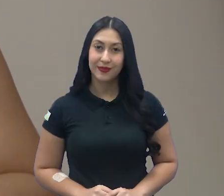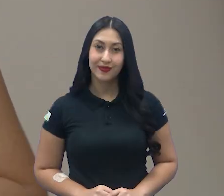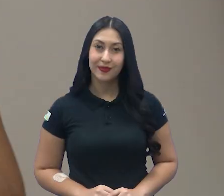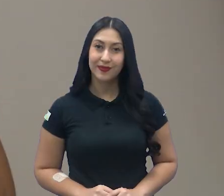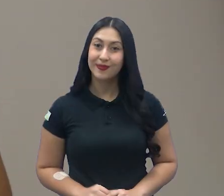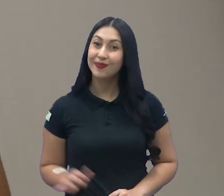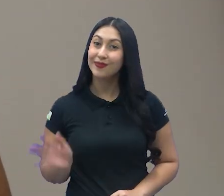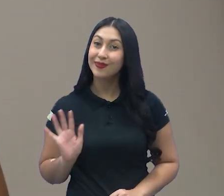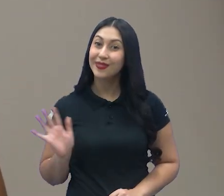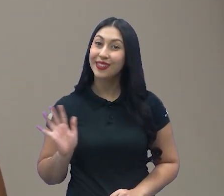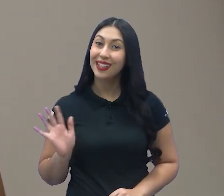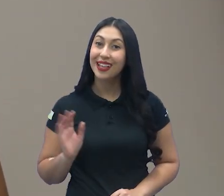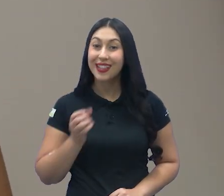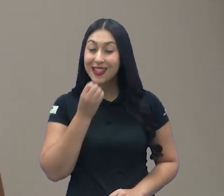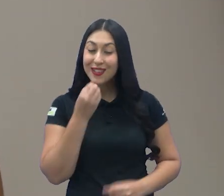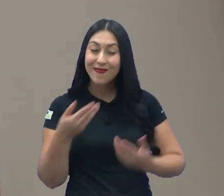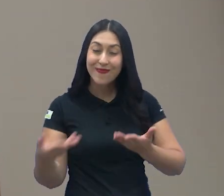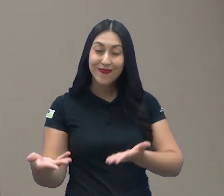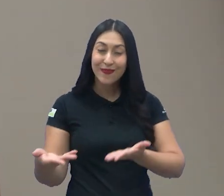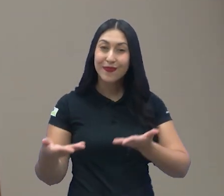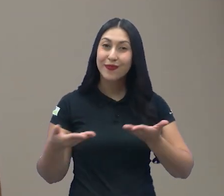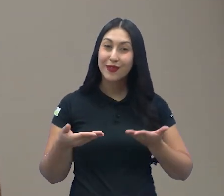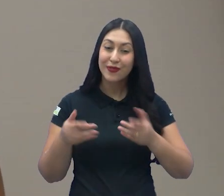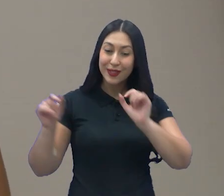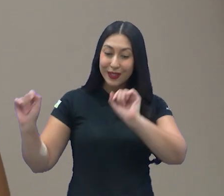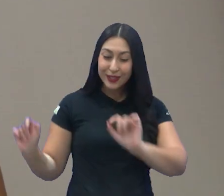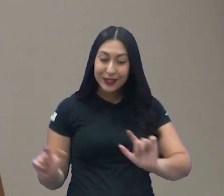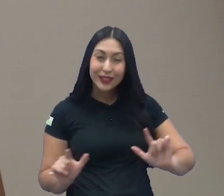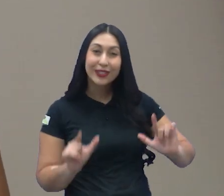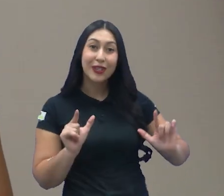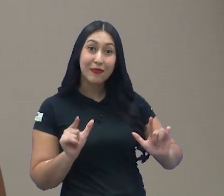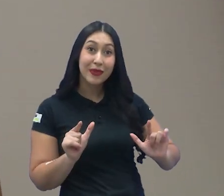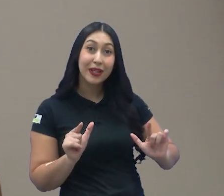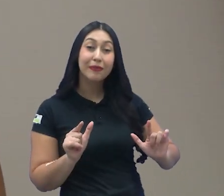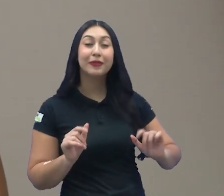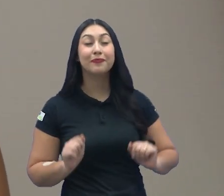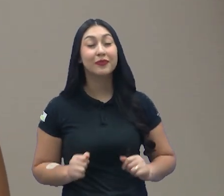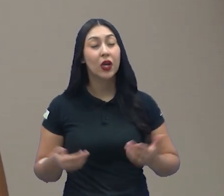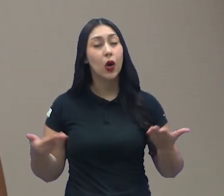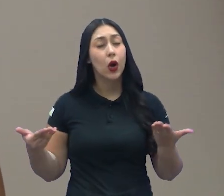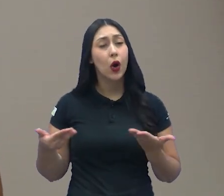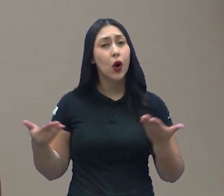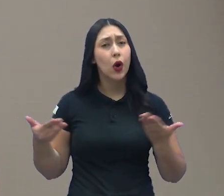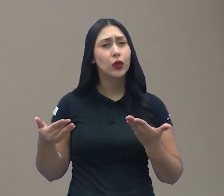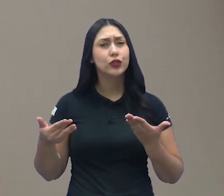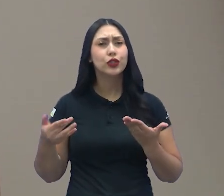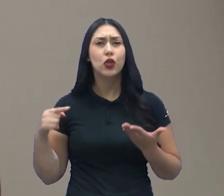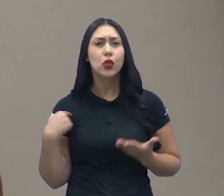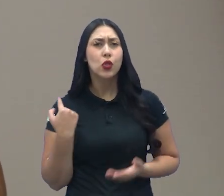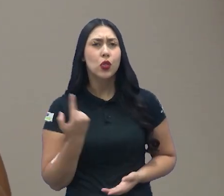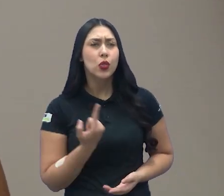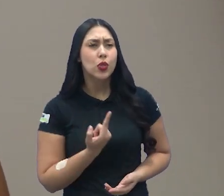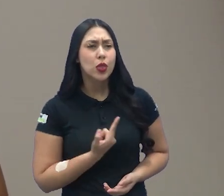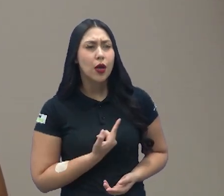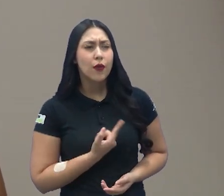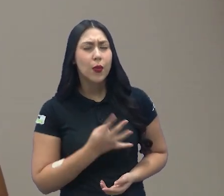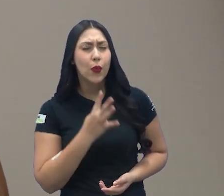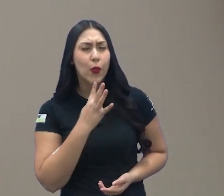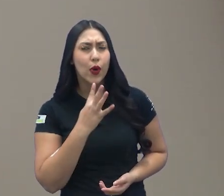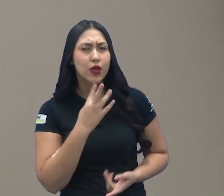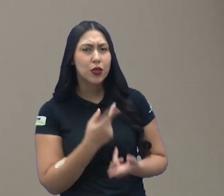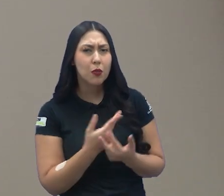Olá, sejam muito bem-vindos ao De Bem com Você. Hoje o nosso encontro é com algo que nos acompanha por toda a